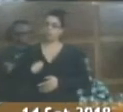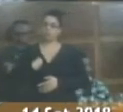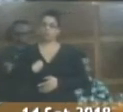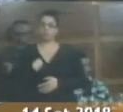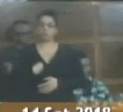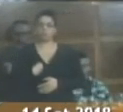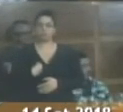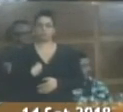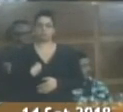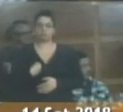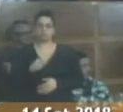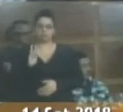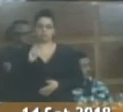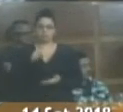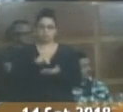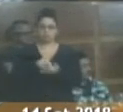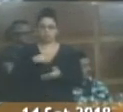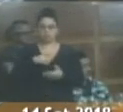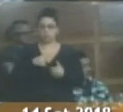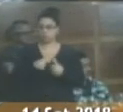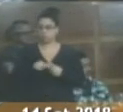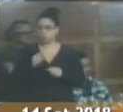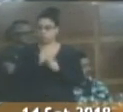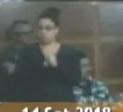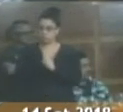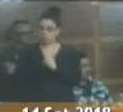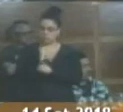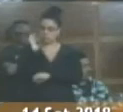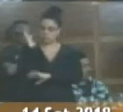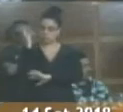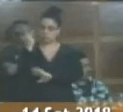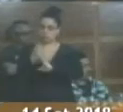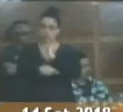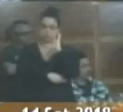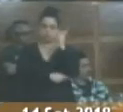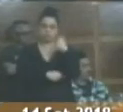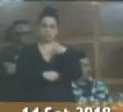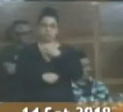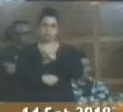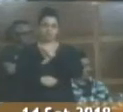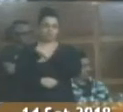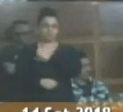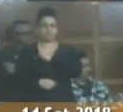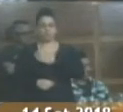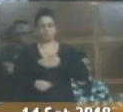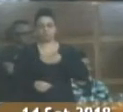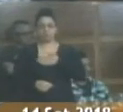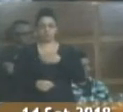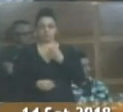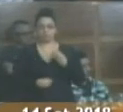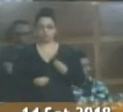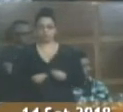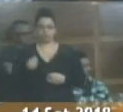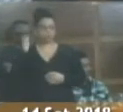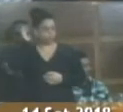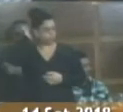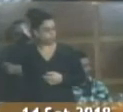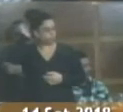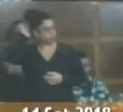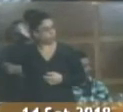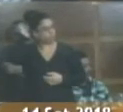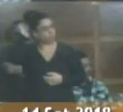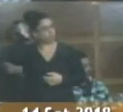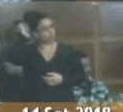né? Estou nessa área há muitos anos, a minha questão ambiental é a minha paixão, é a minha praia, e